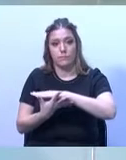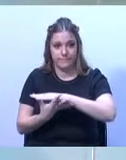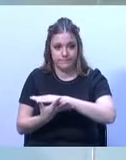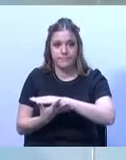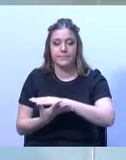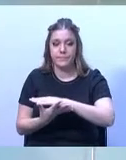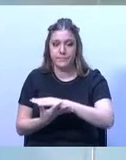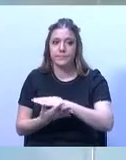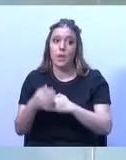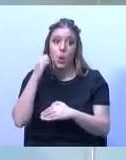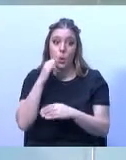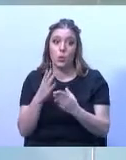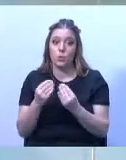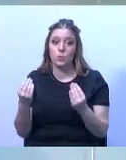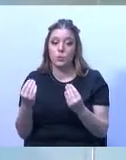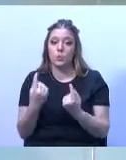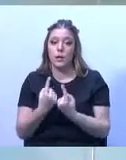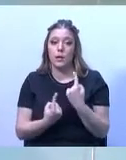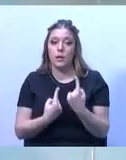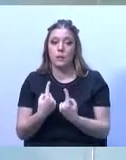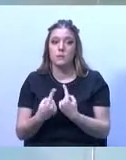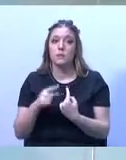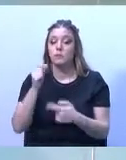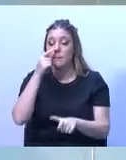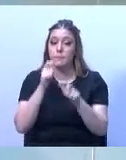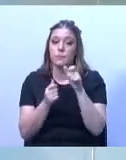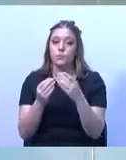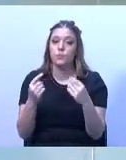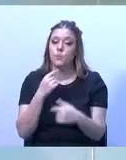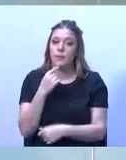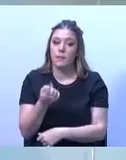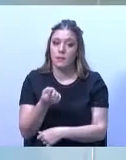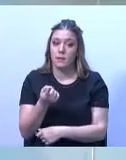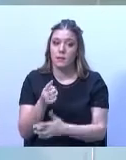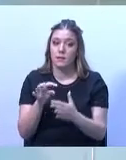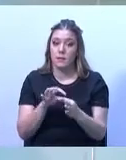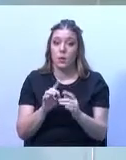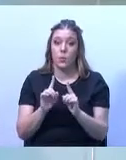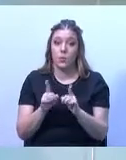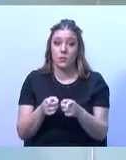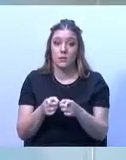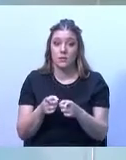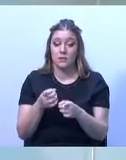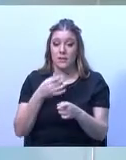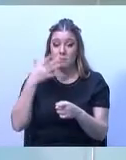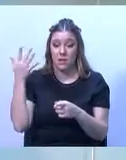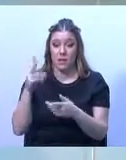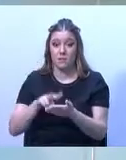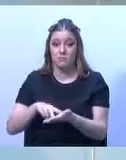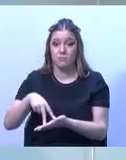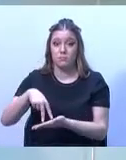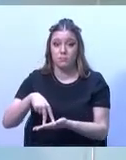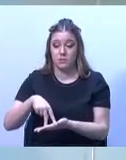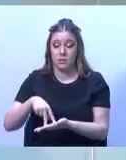Portanto, daí dá muitas dores. Normalmente até há uns relatos de vários pacientes que nesses primeiros minutos até se